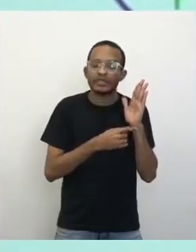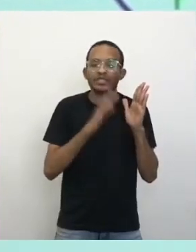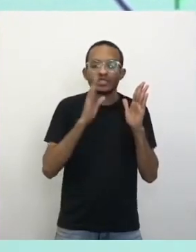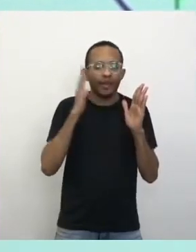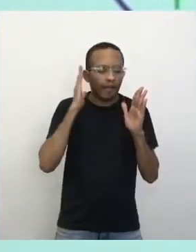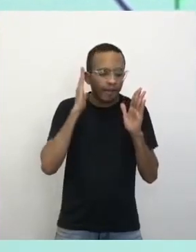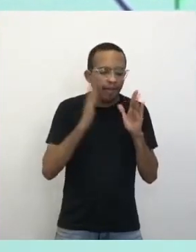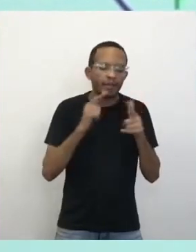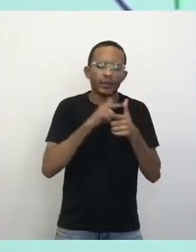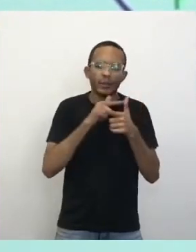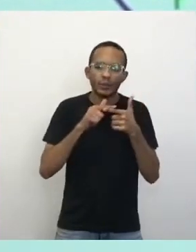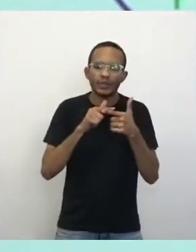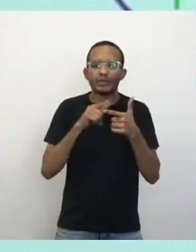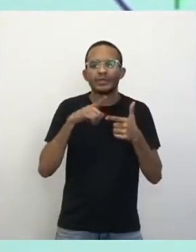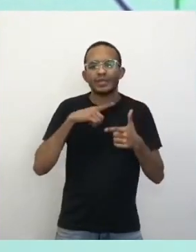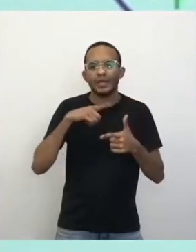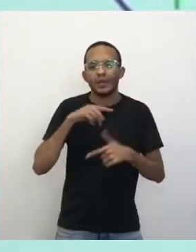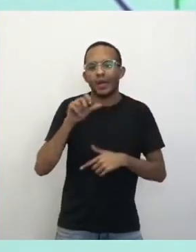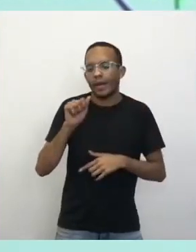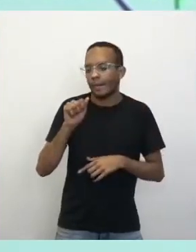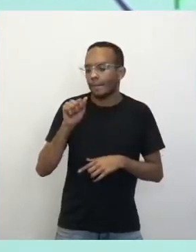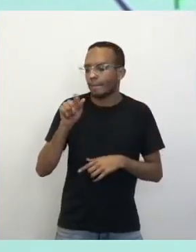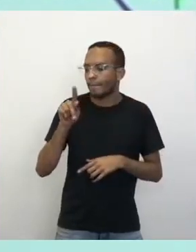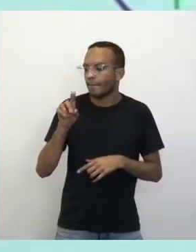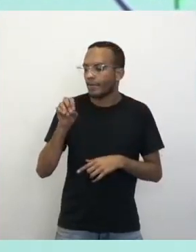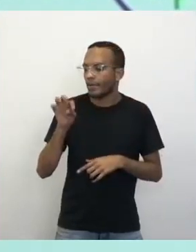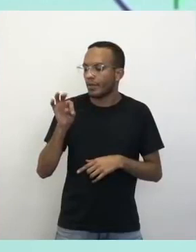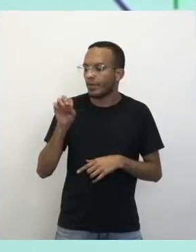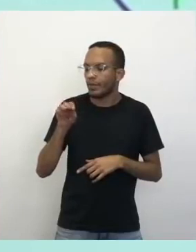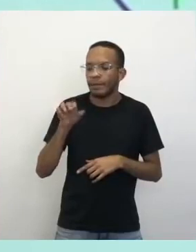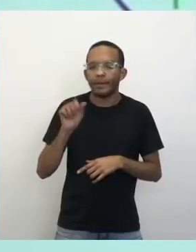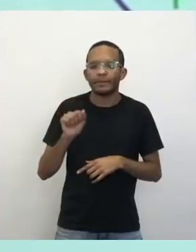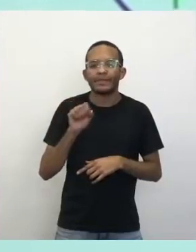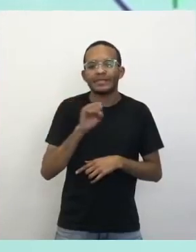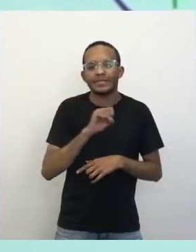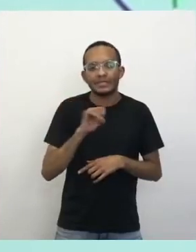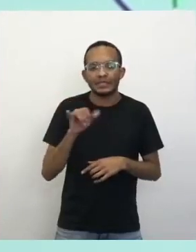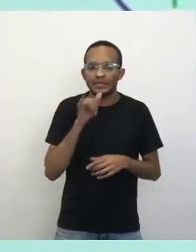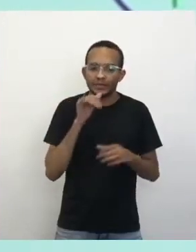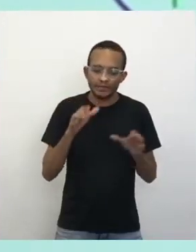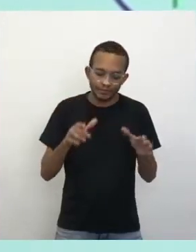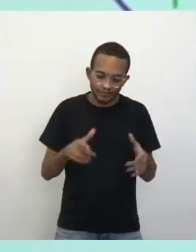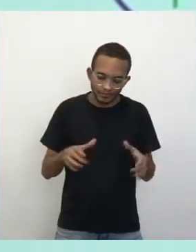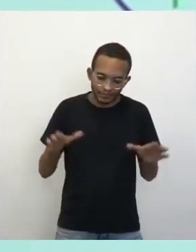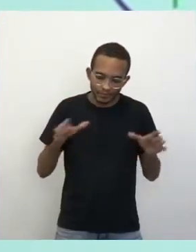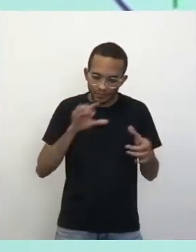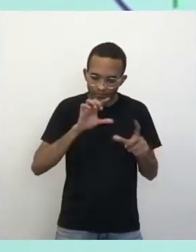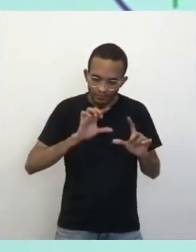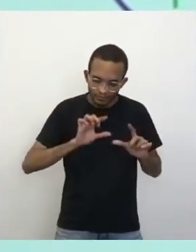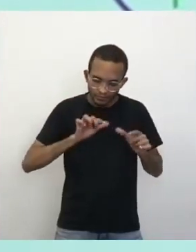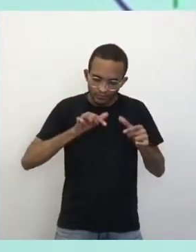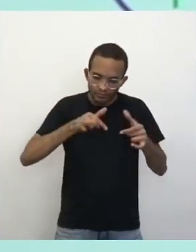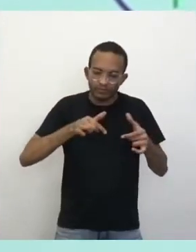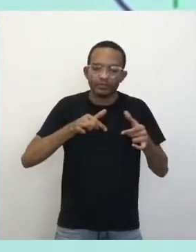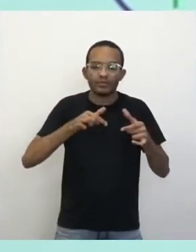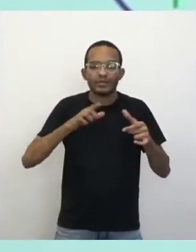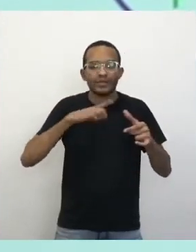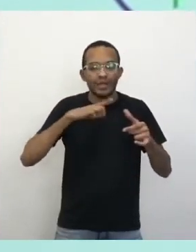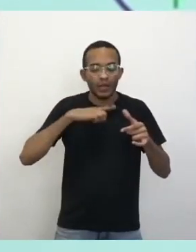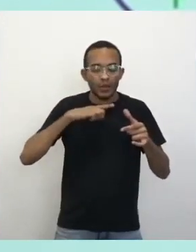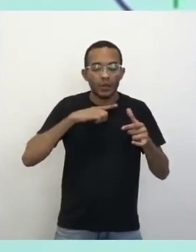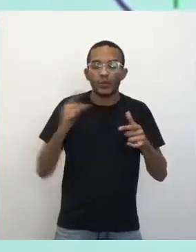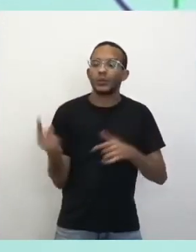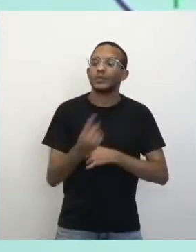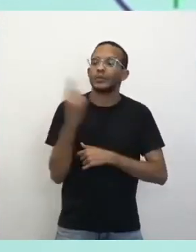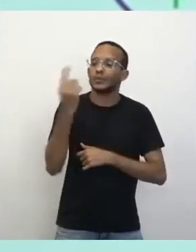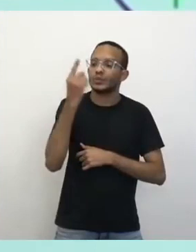reto, eu tenho a apótema da base. E, levantando a nossa pirâmide, eu tenho a altura que